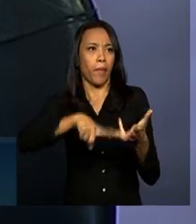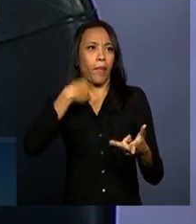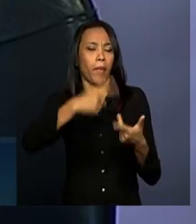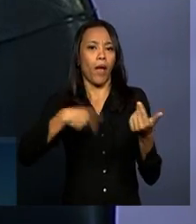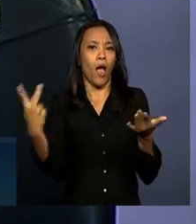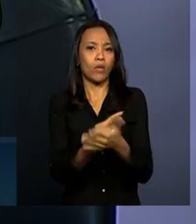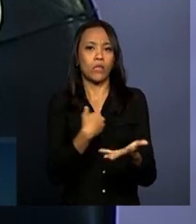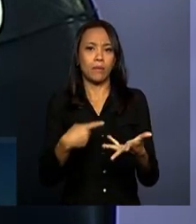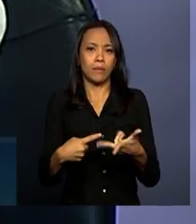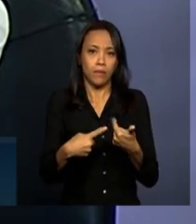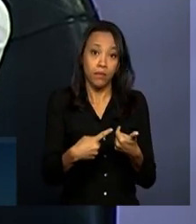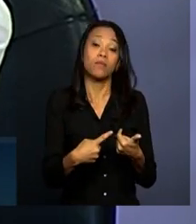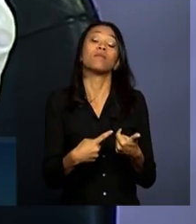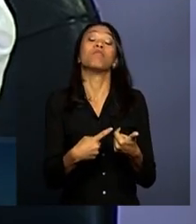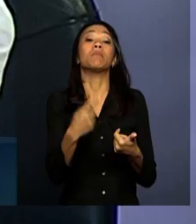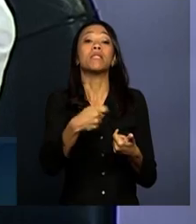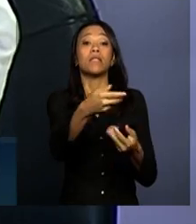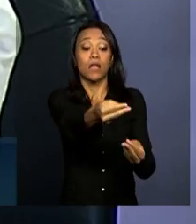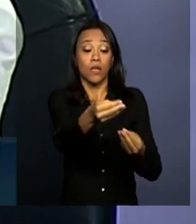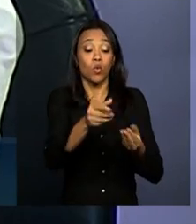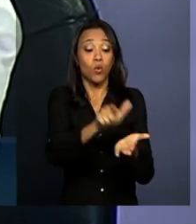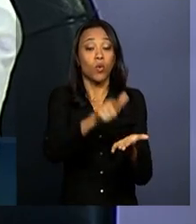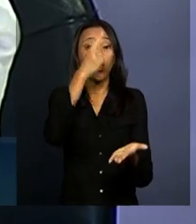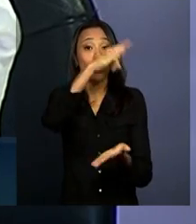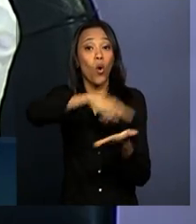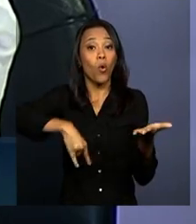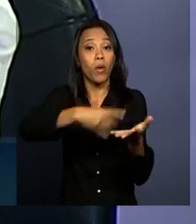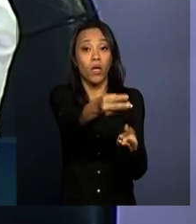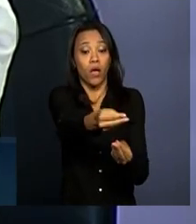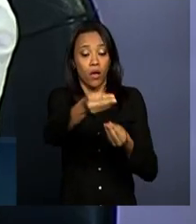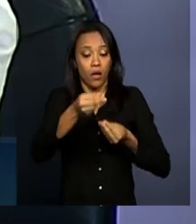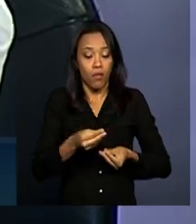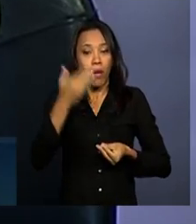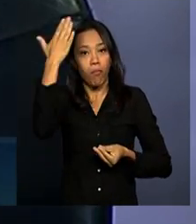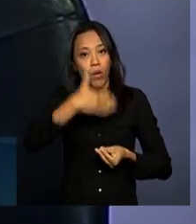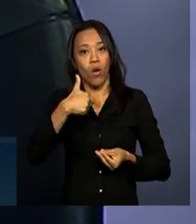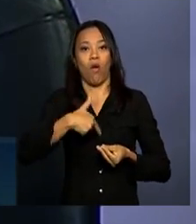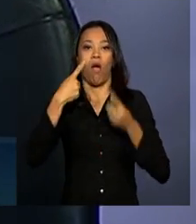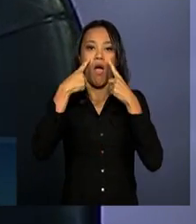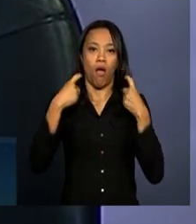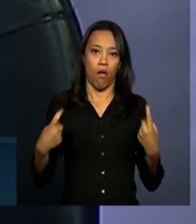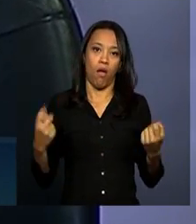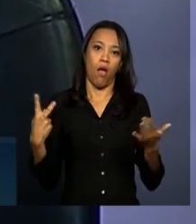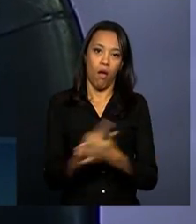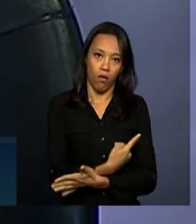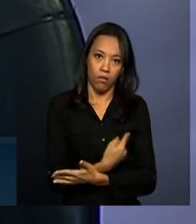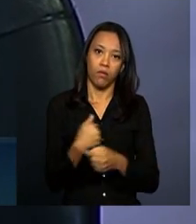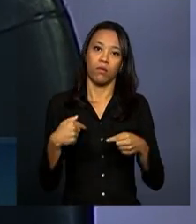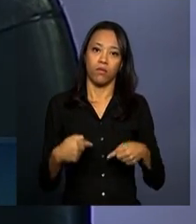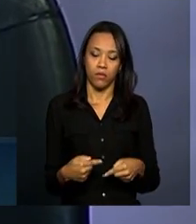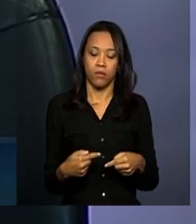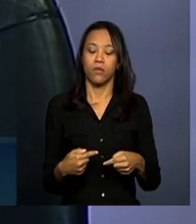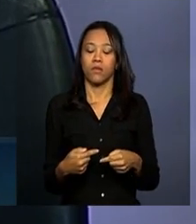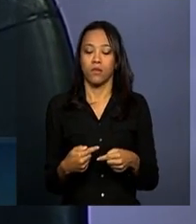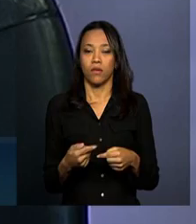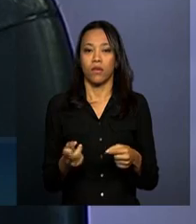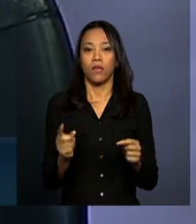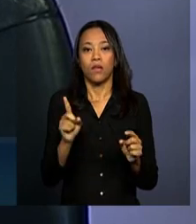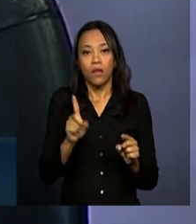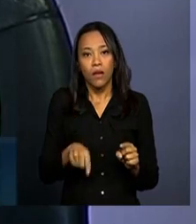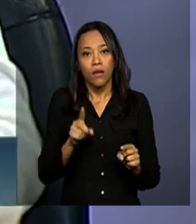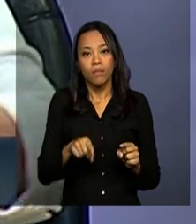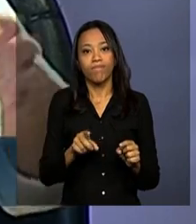importância no enfrentamento desta violência que, como eu já disse, ela tem este corte indiscutível